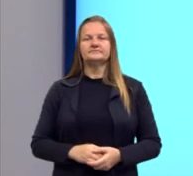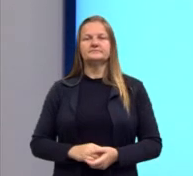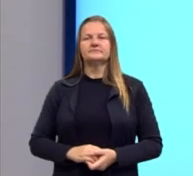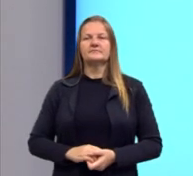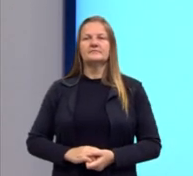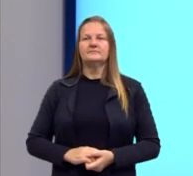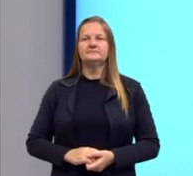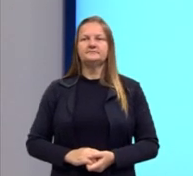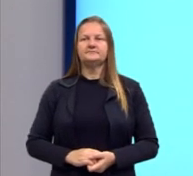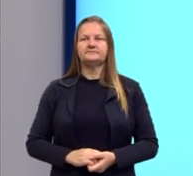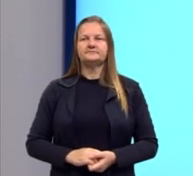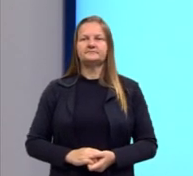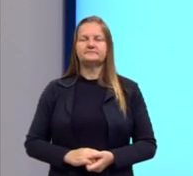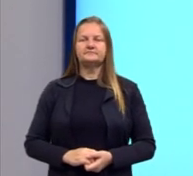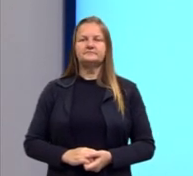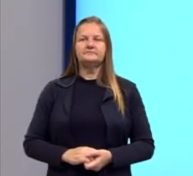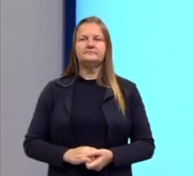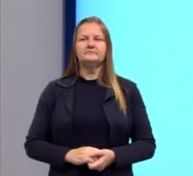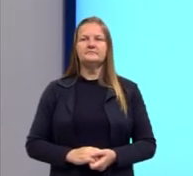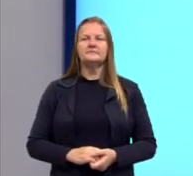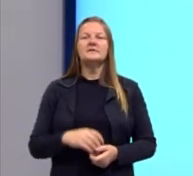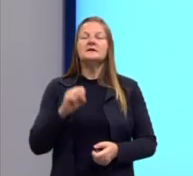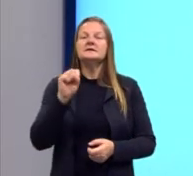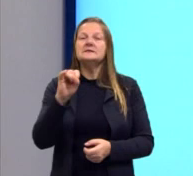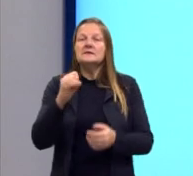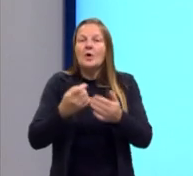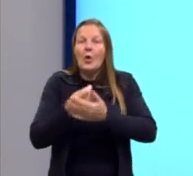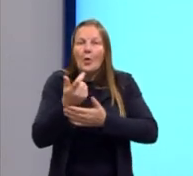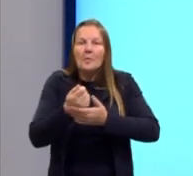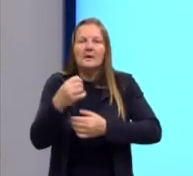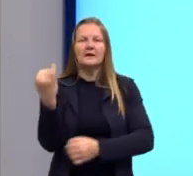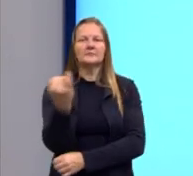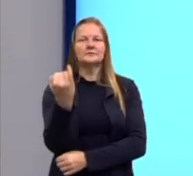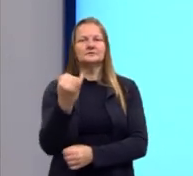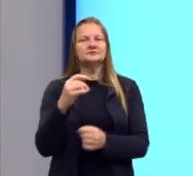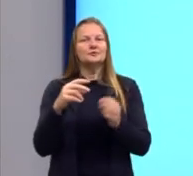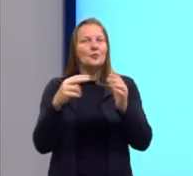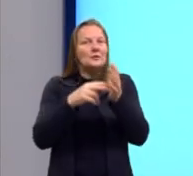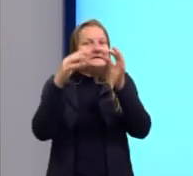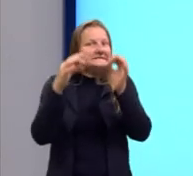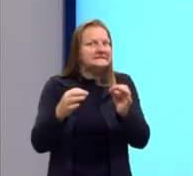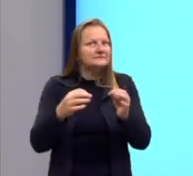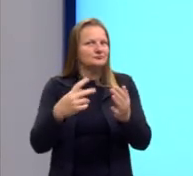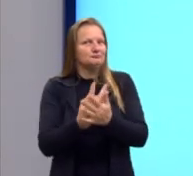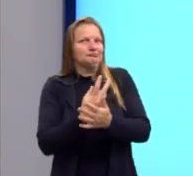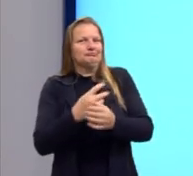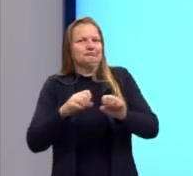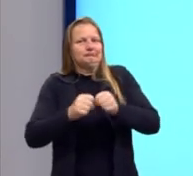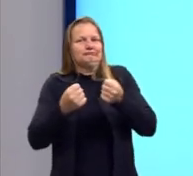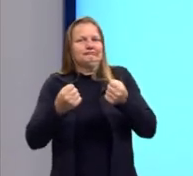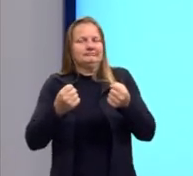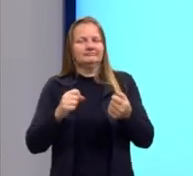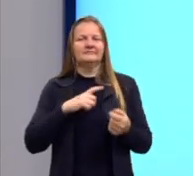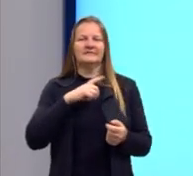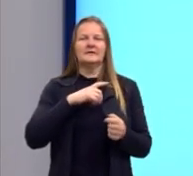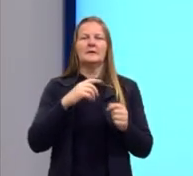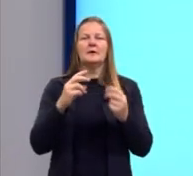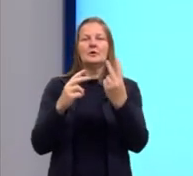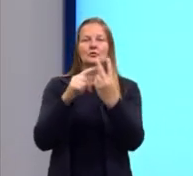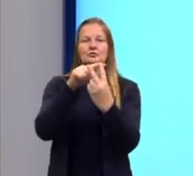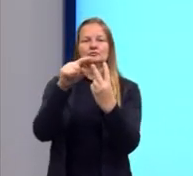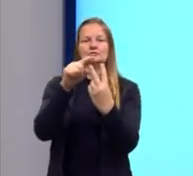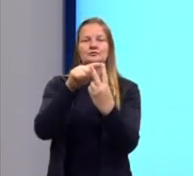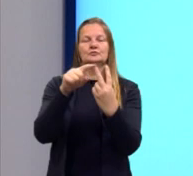o equipamento correto né também sem importante e essa aqui também tem né então potência com uma atenção